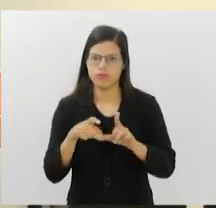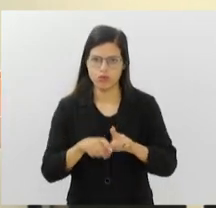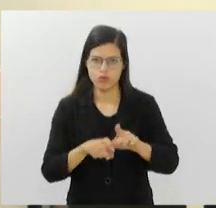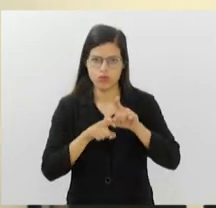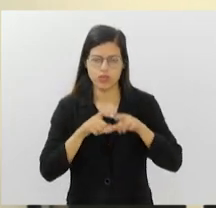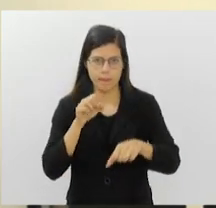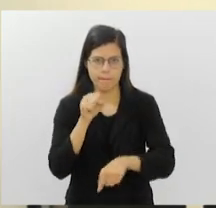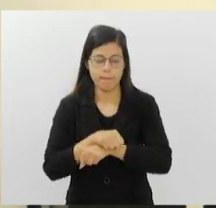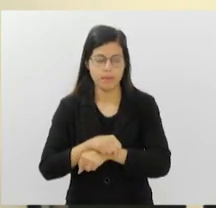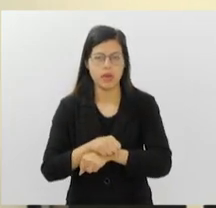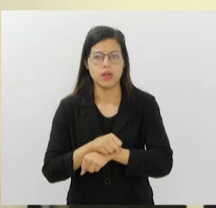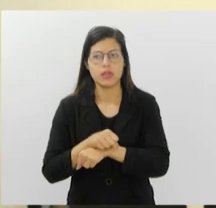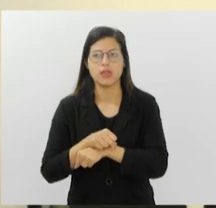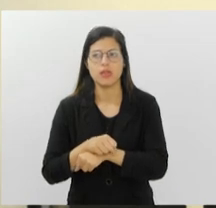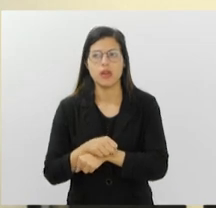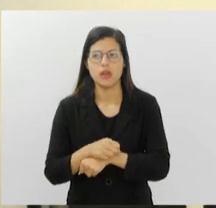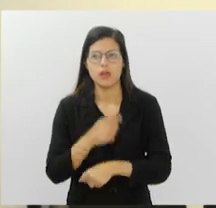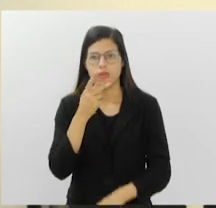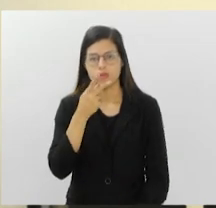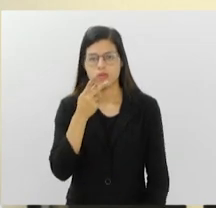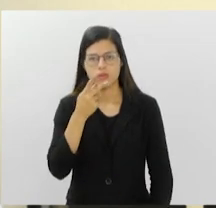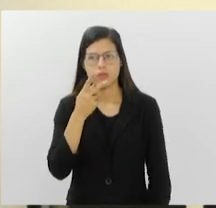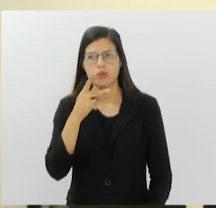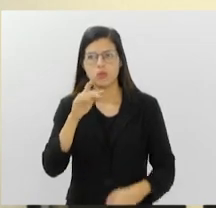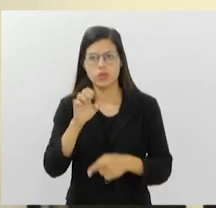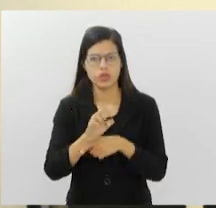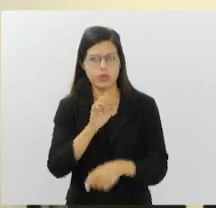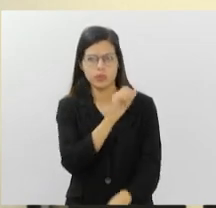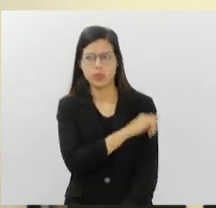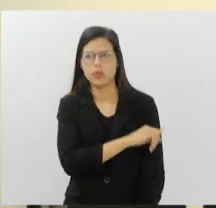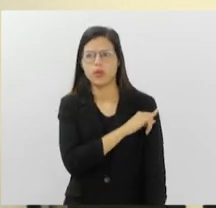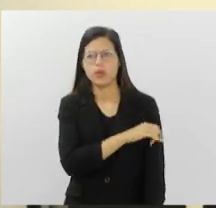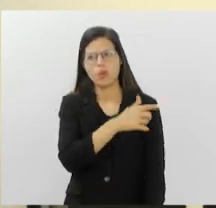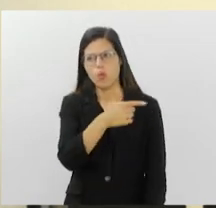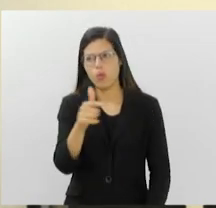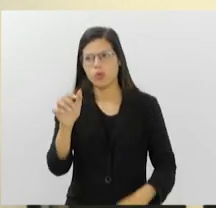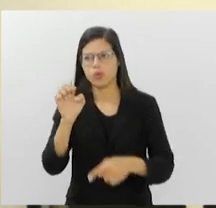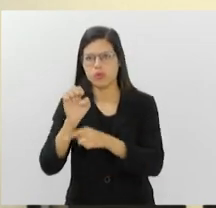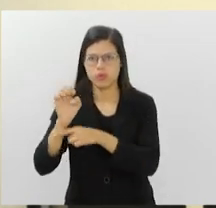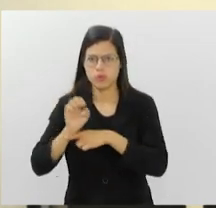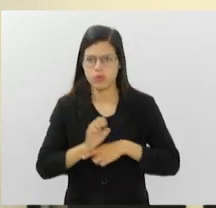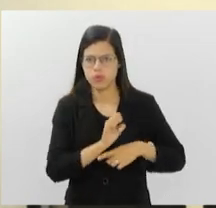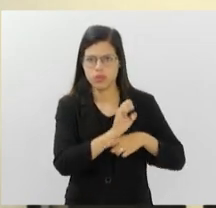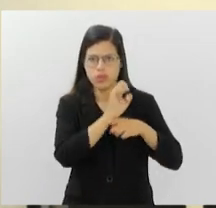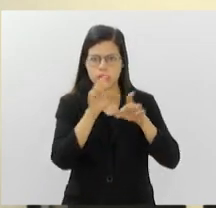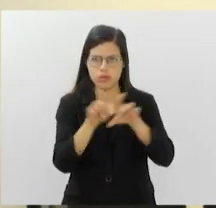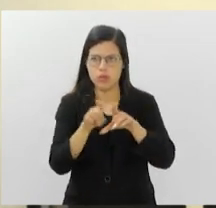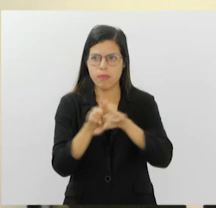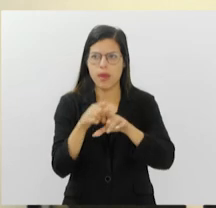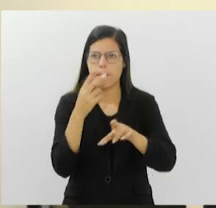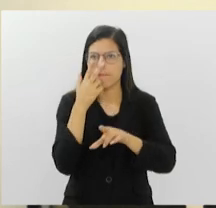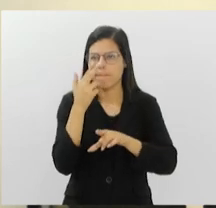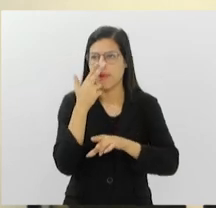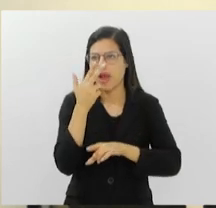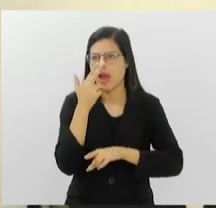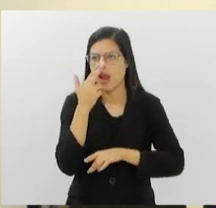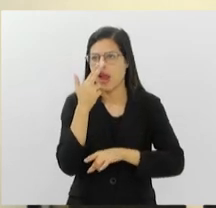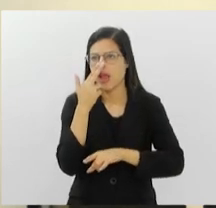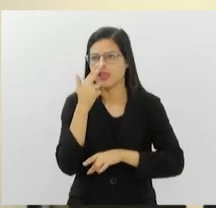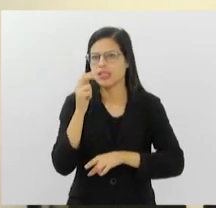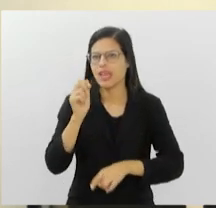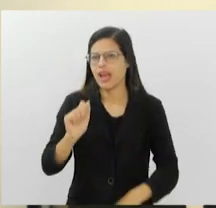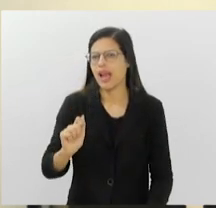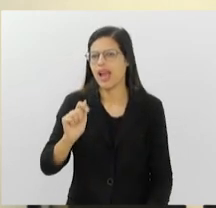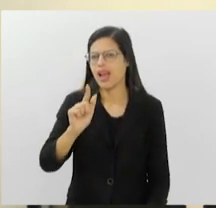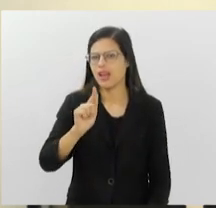de dizer que o Estado do Rio de Janeiro e os demais estados são vítimas de uma agiotagem da União, né? Do ponto